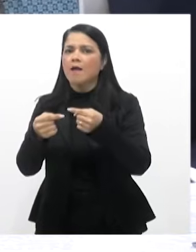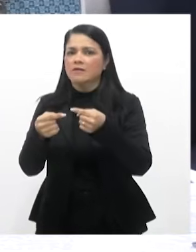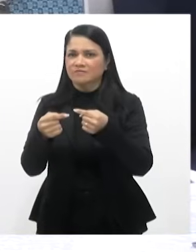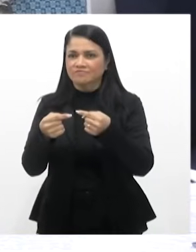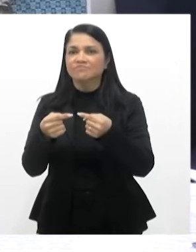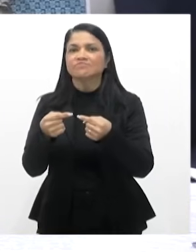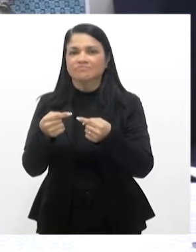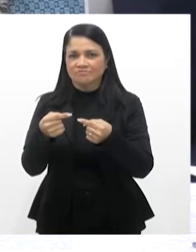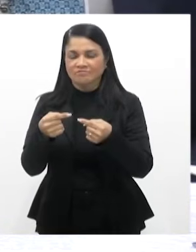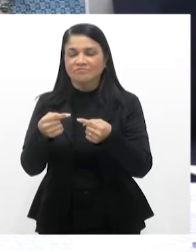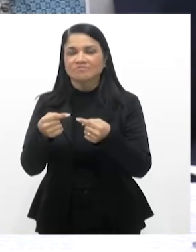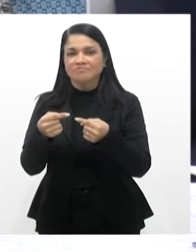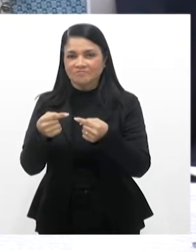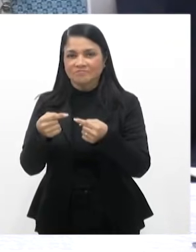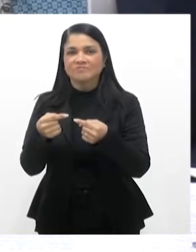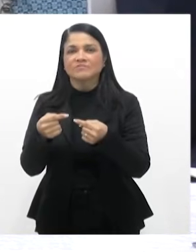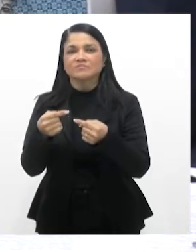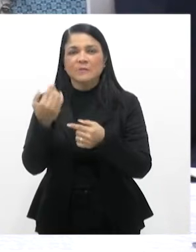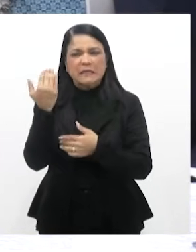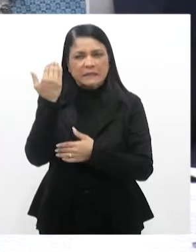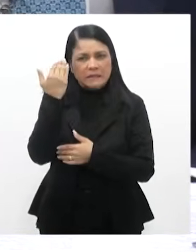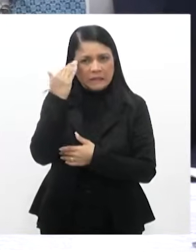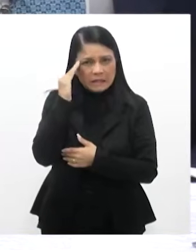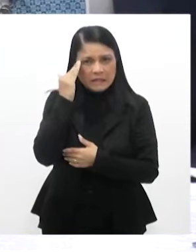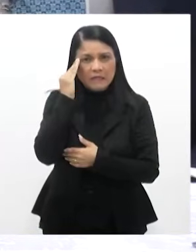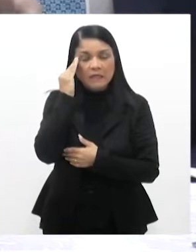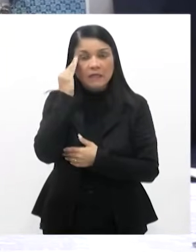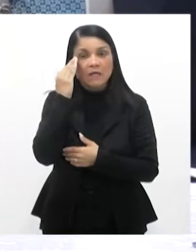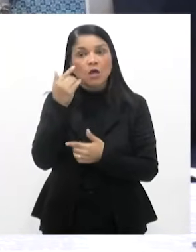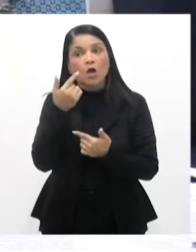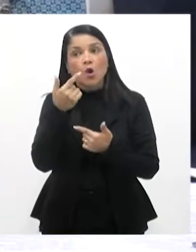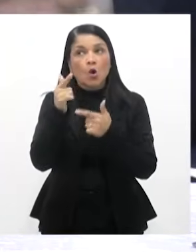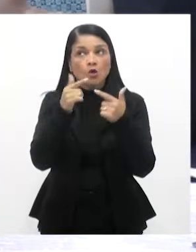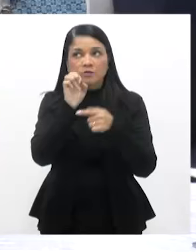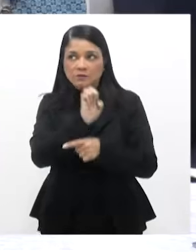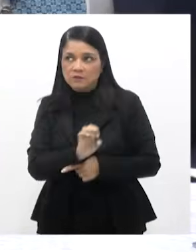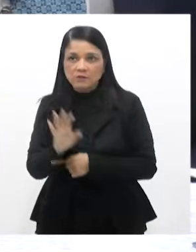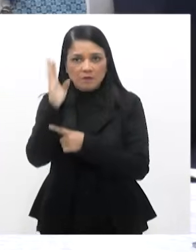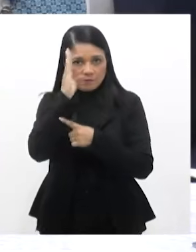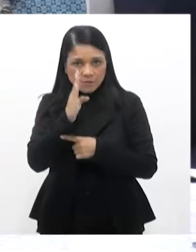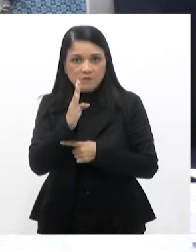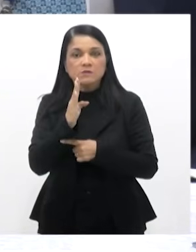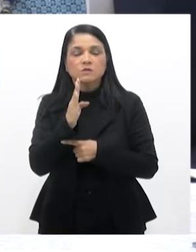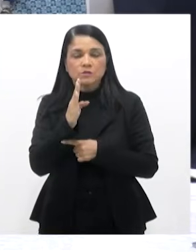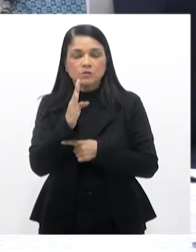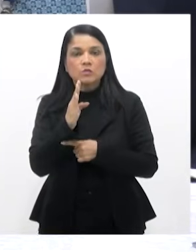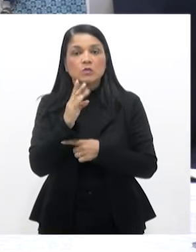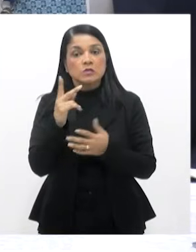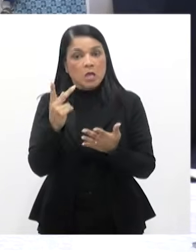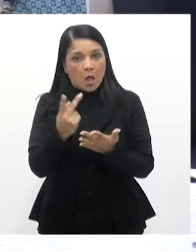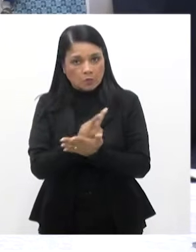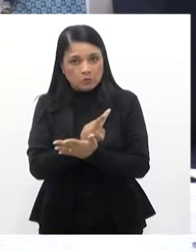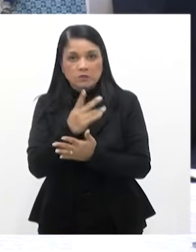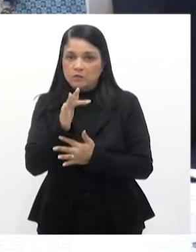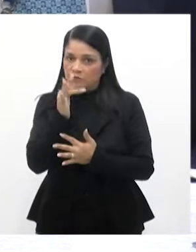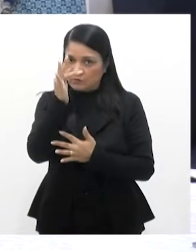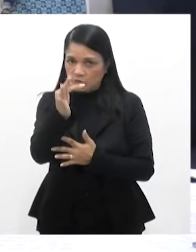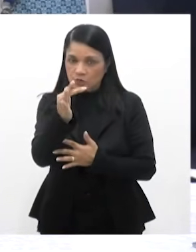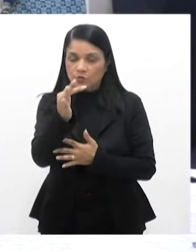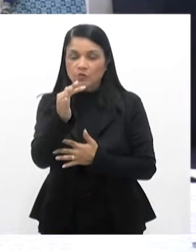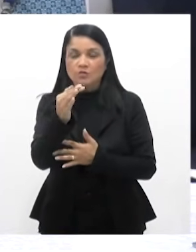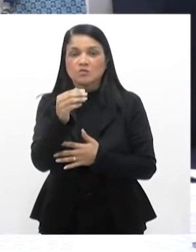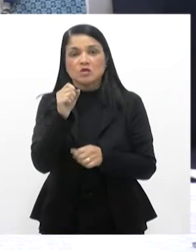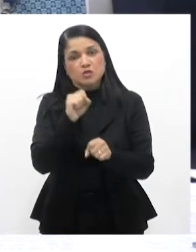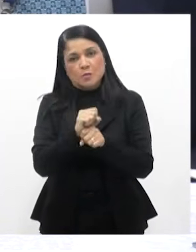vai servir de entendimento até para outros estados, caso venha acontecer no futuro. Esperamos que